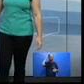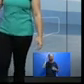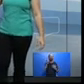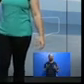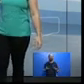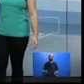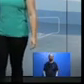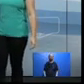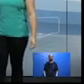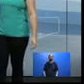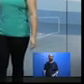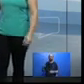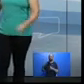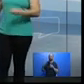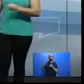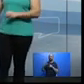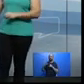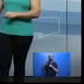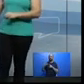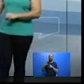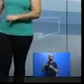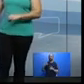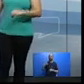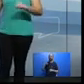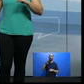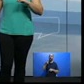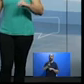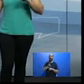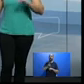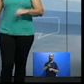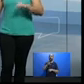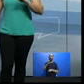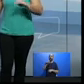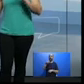capitão-mor, ou donatário, e transmitidas